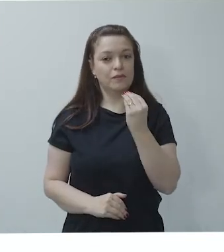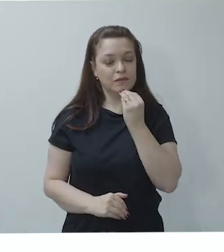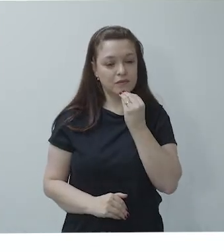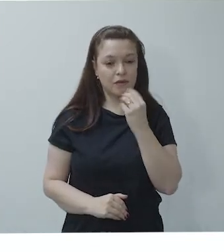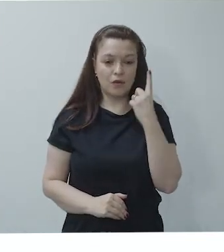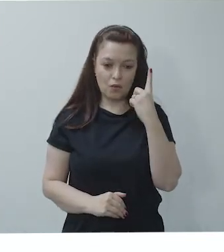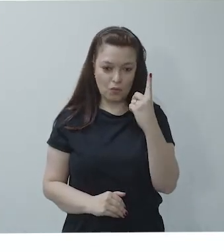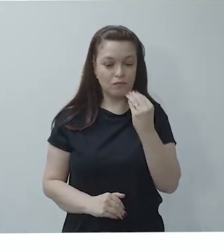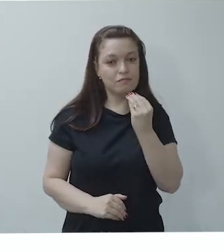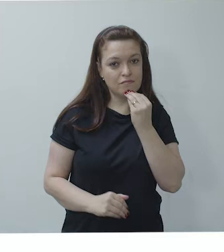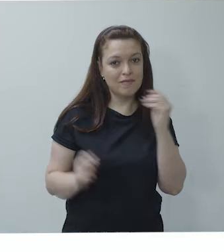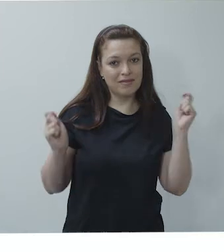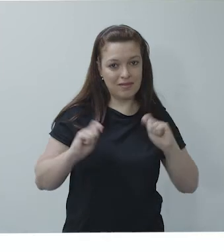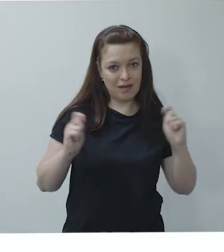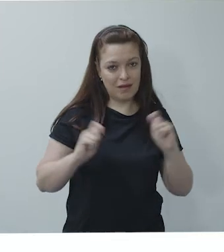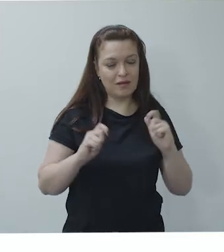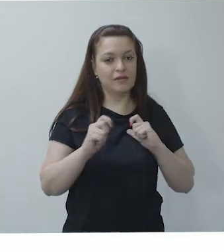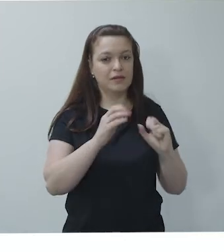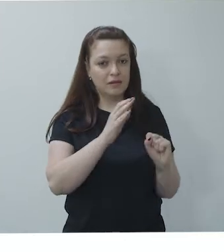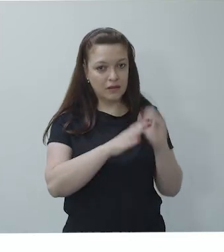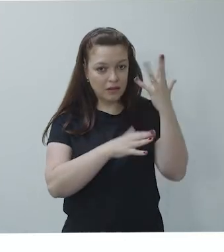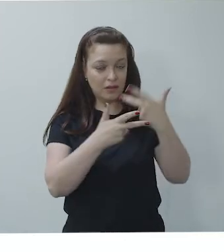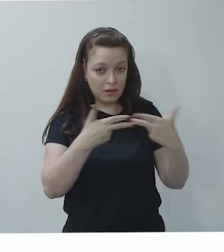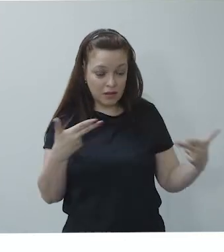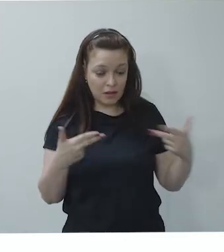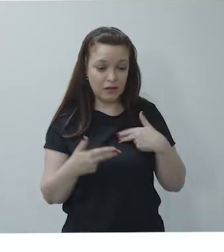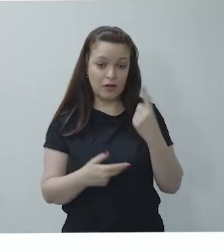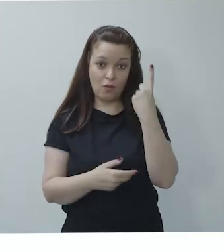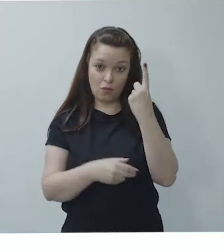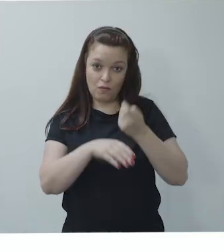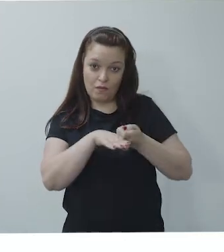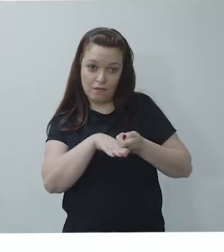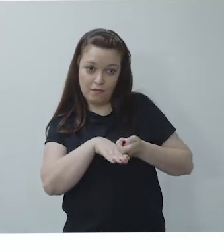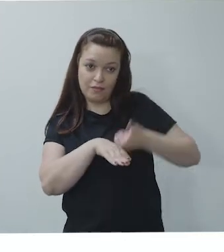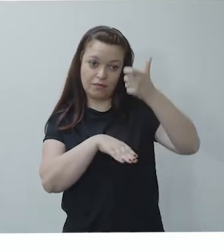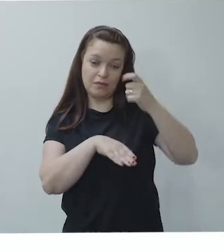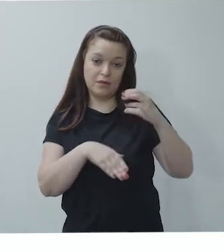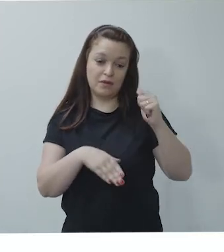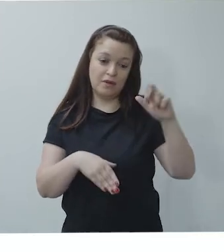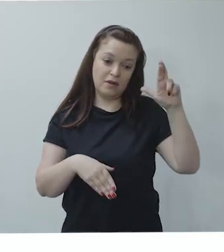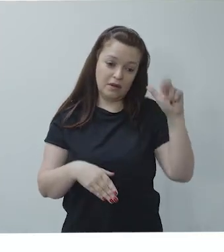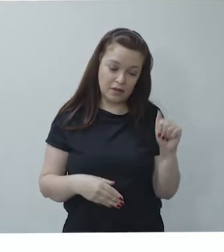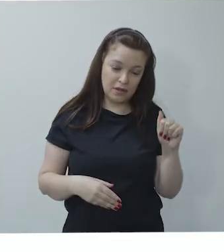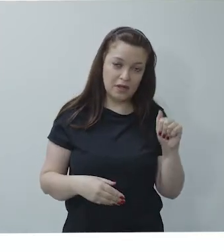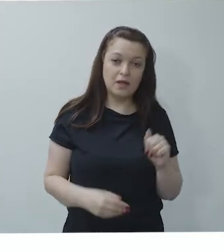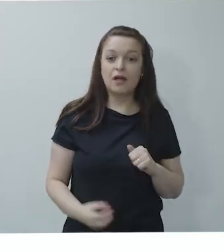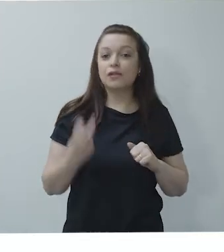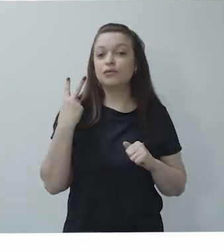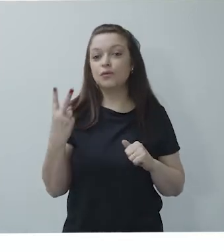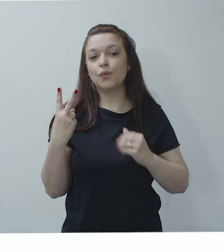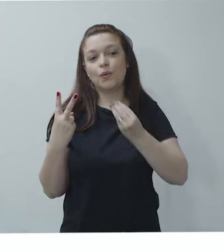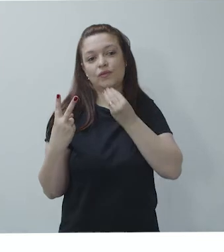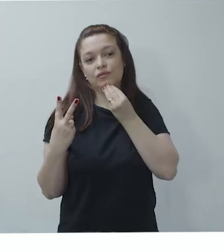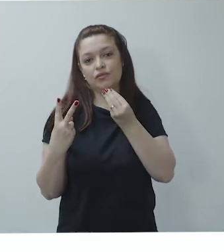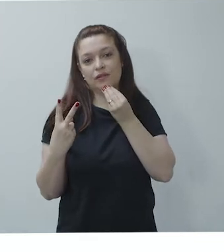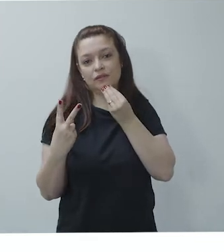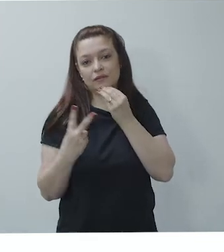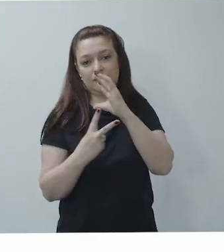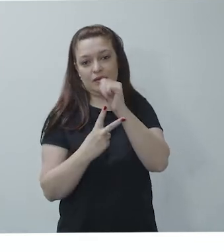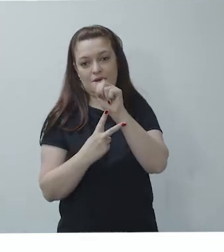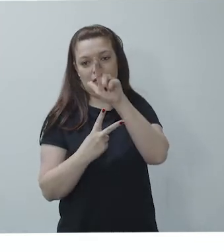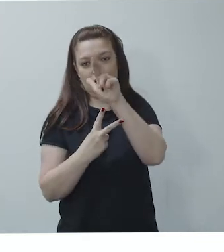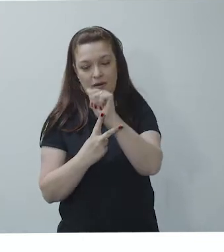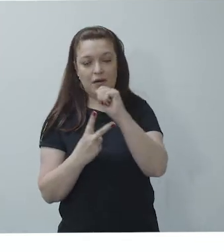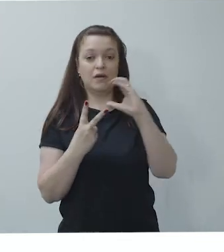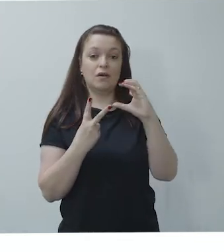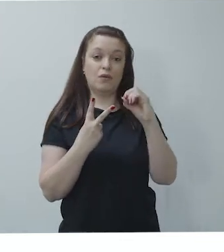uma chance, uma possibilidade, né, uma possibilidade de jogar a moeda cair cara. E temos